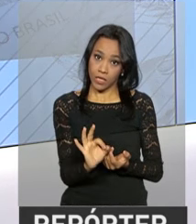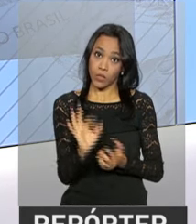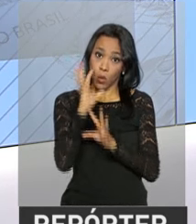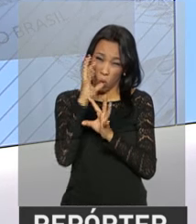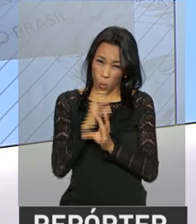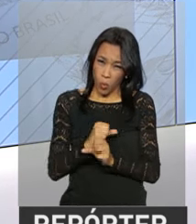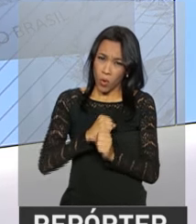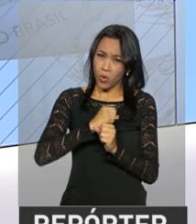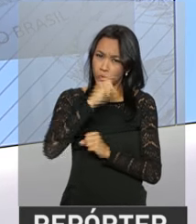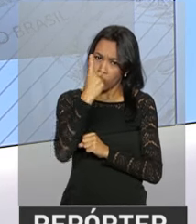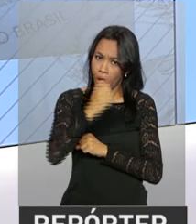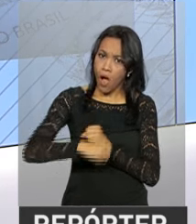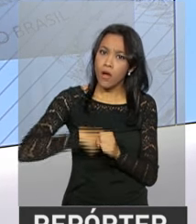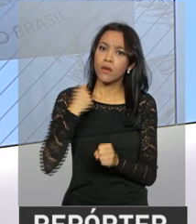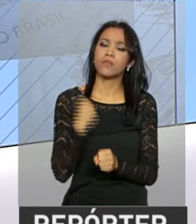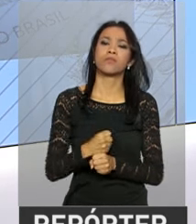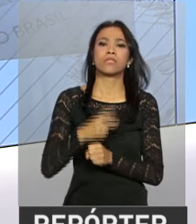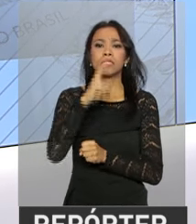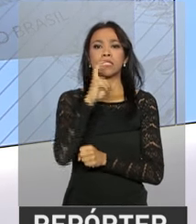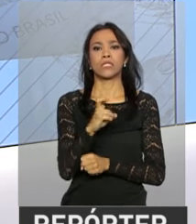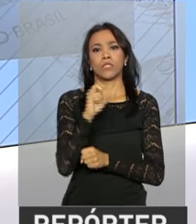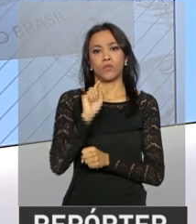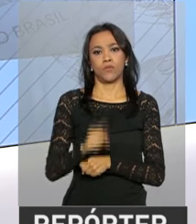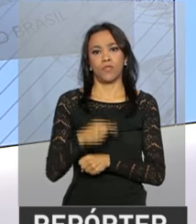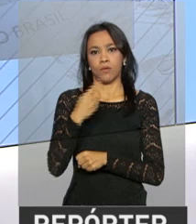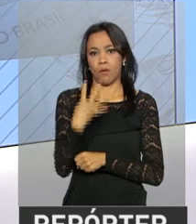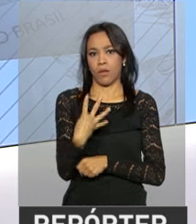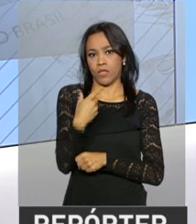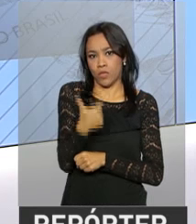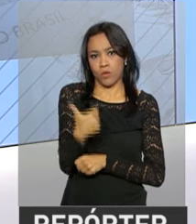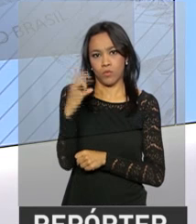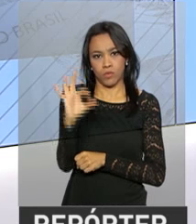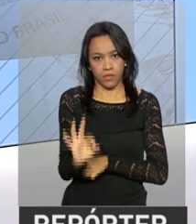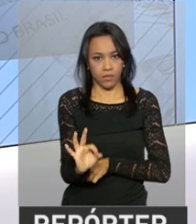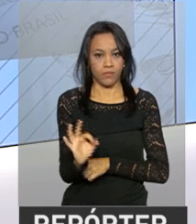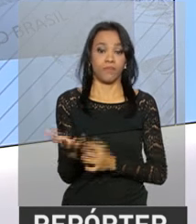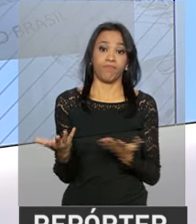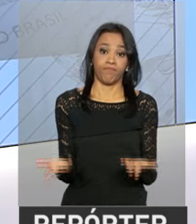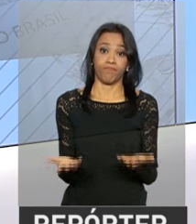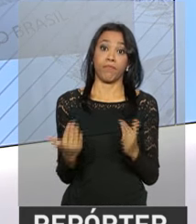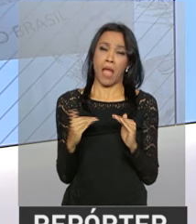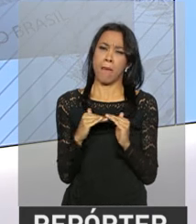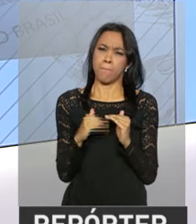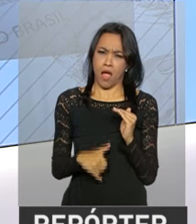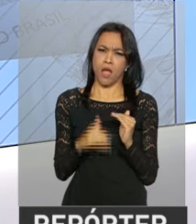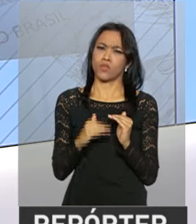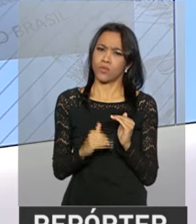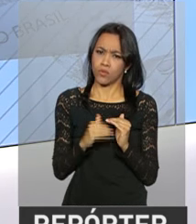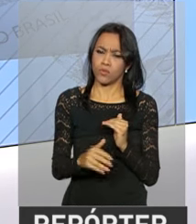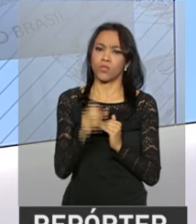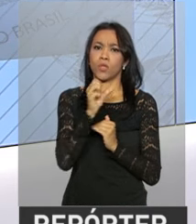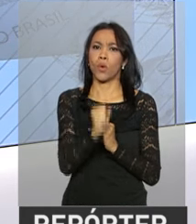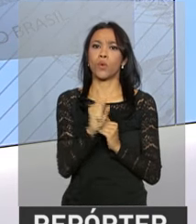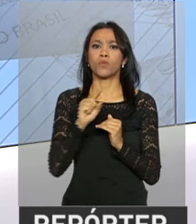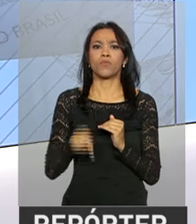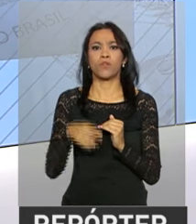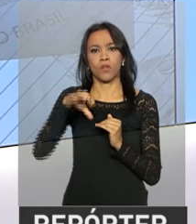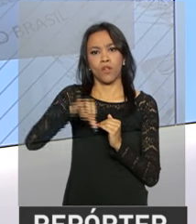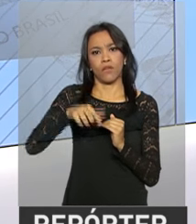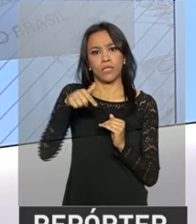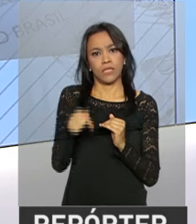ano a taxa ficou em 5,42 por e bem abaixo dos